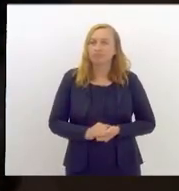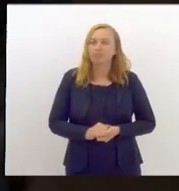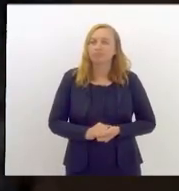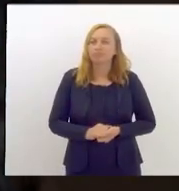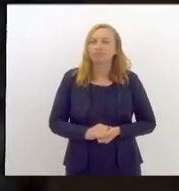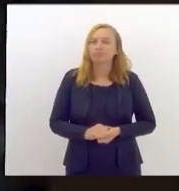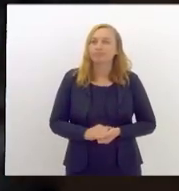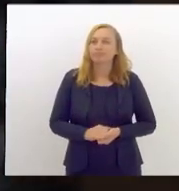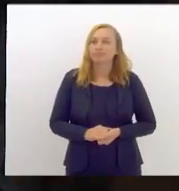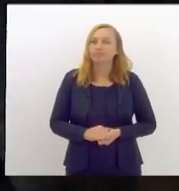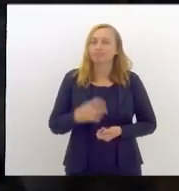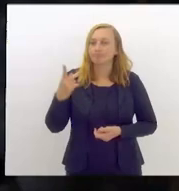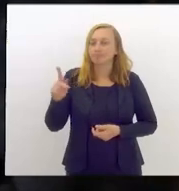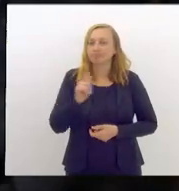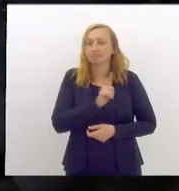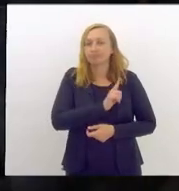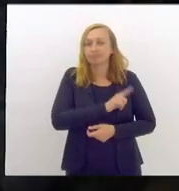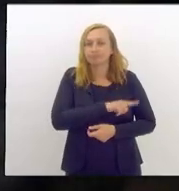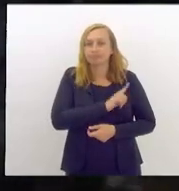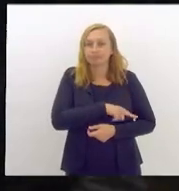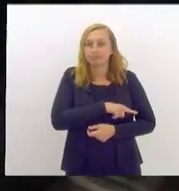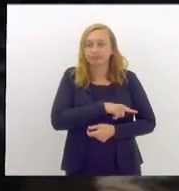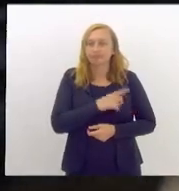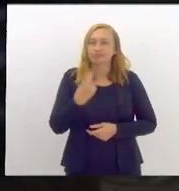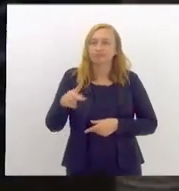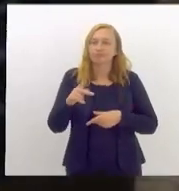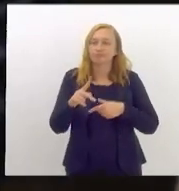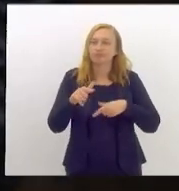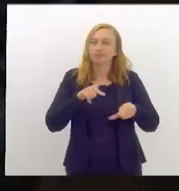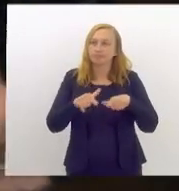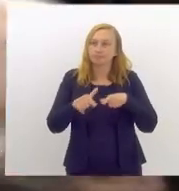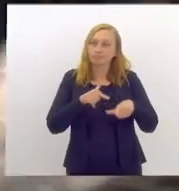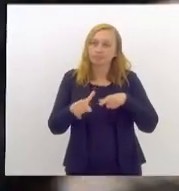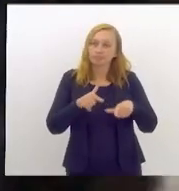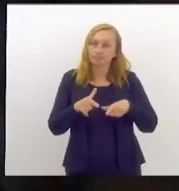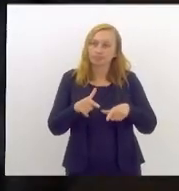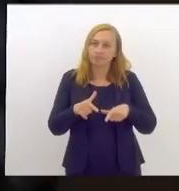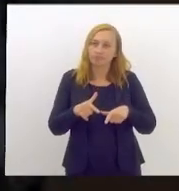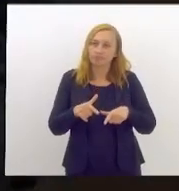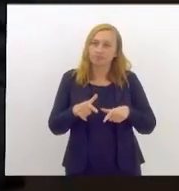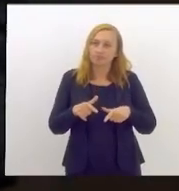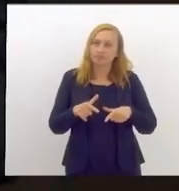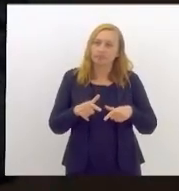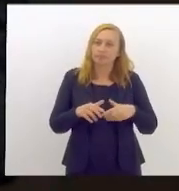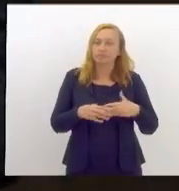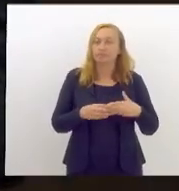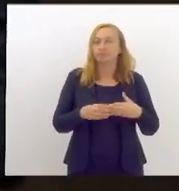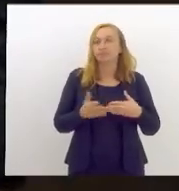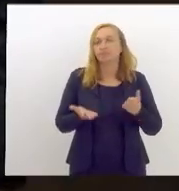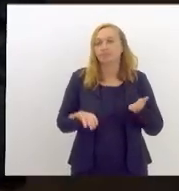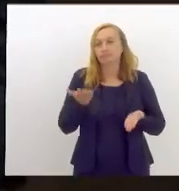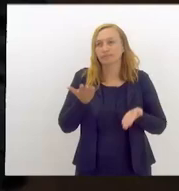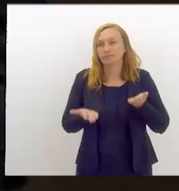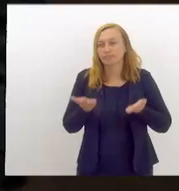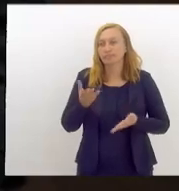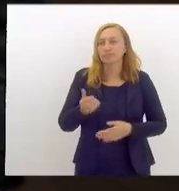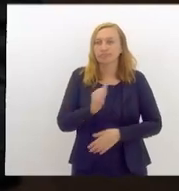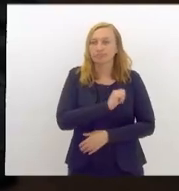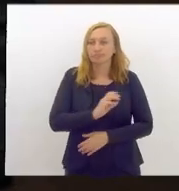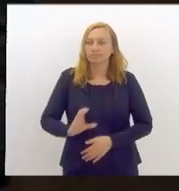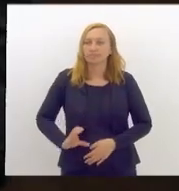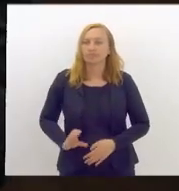com a sua gestão com seu trabalho e com a sua forma mediadora André